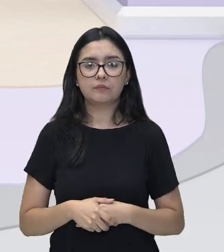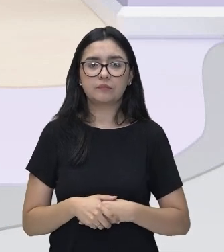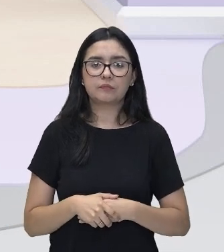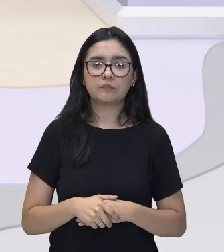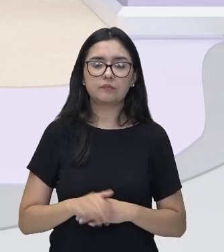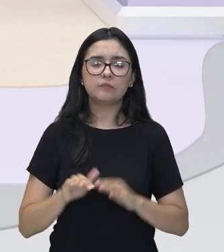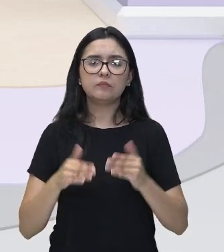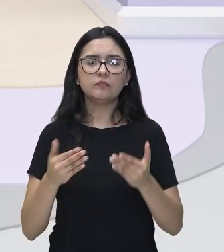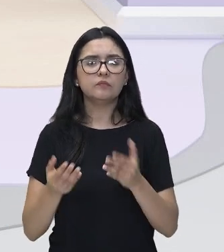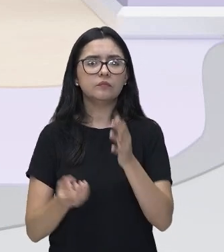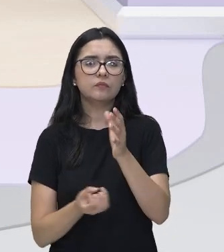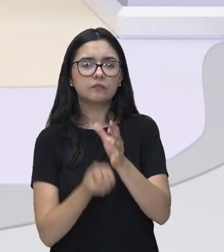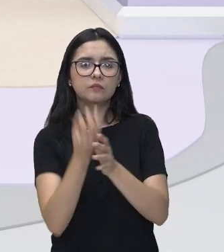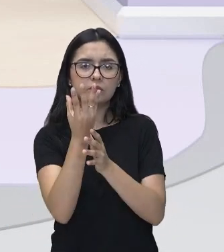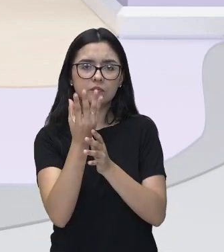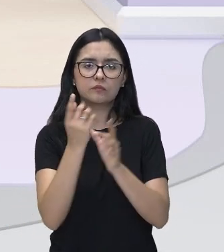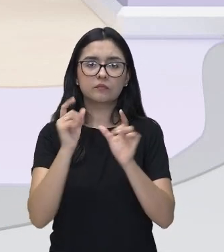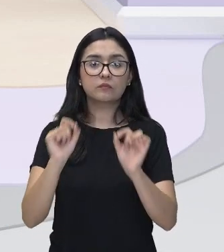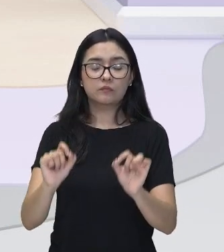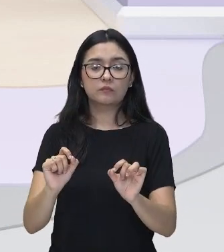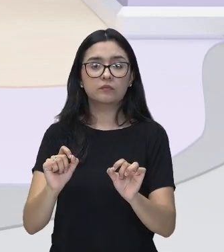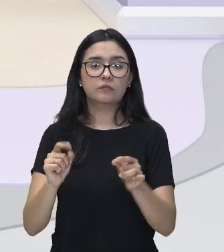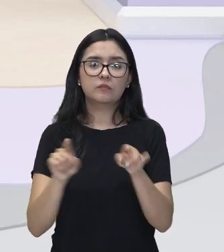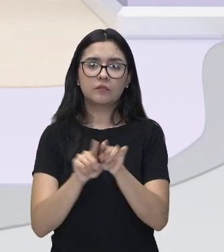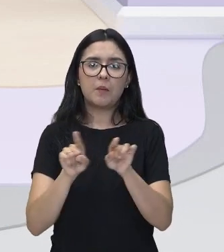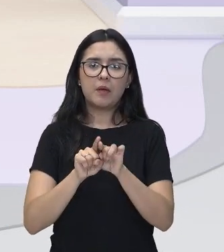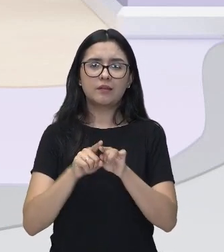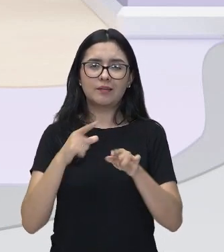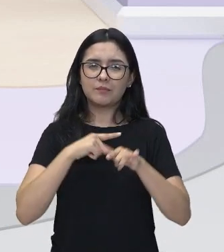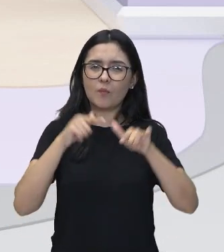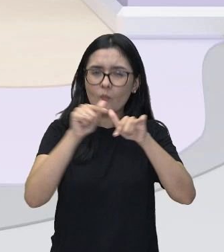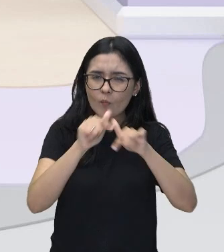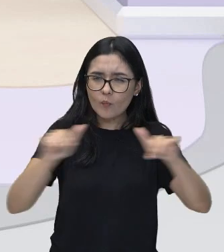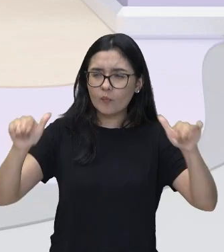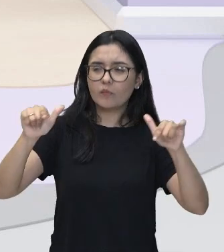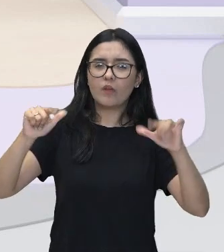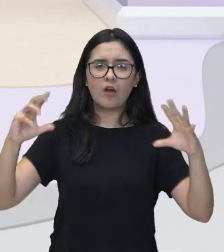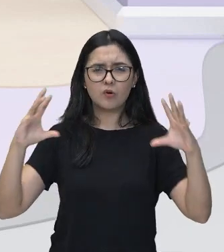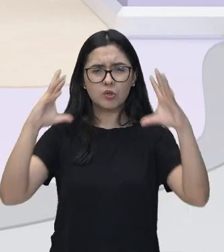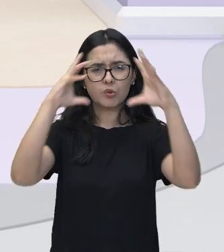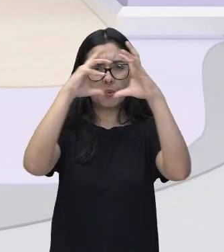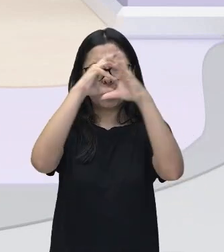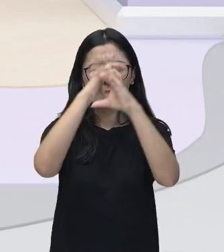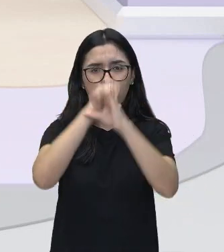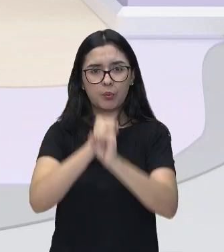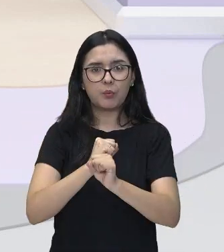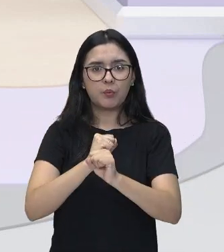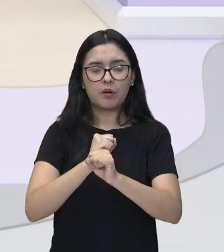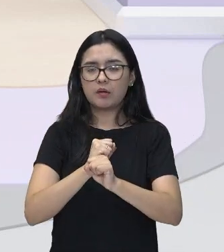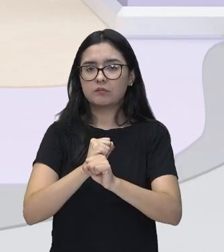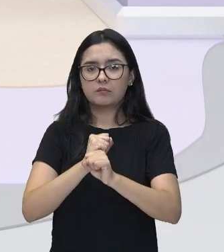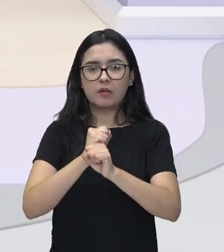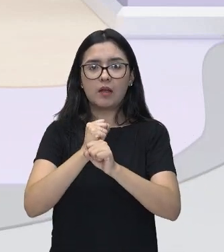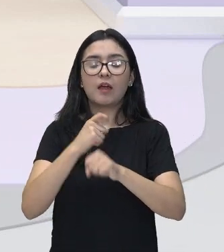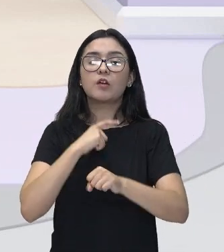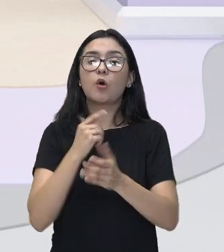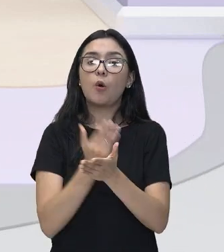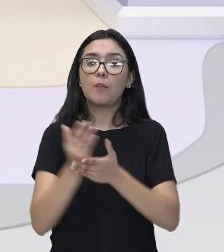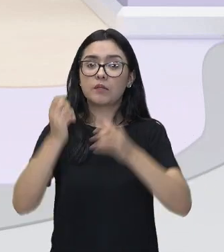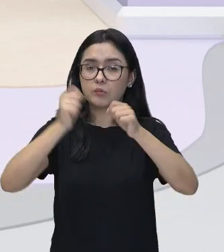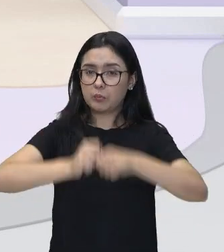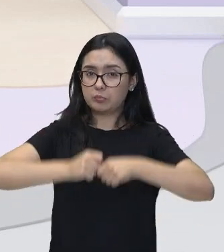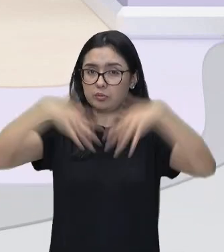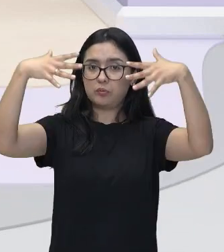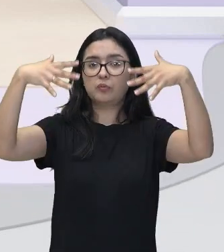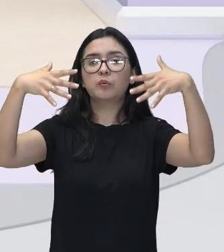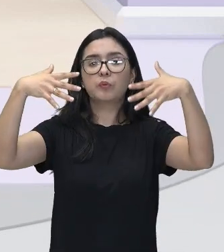A criação também se dá a partir do nada. Não havia nada. E de repente começa todo esse movimento